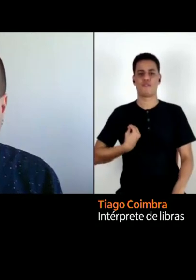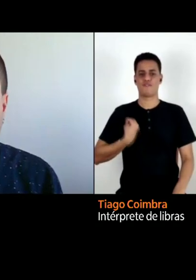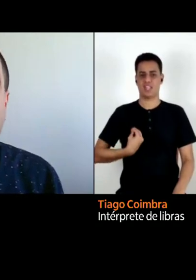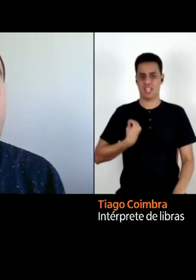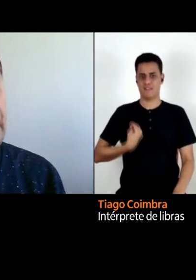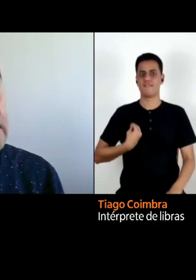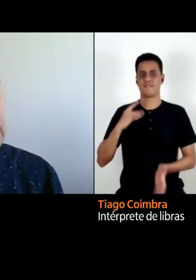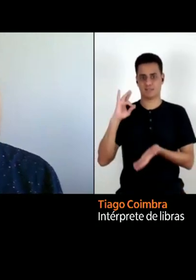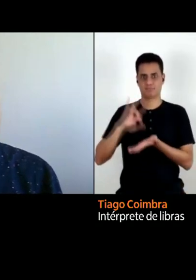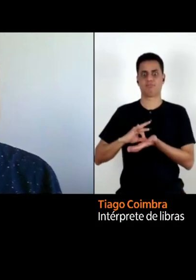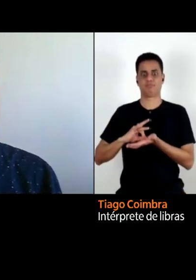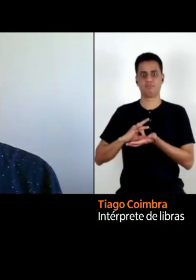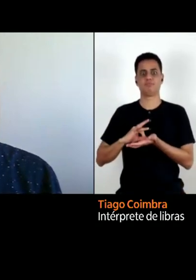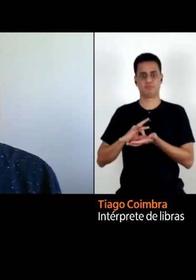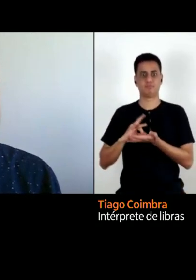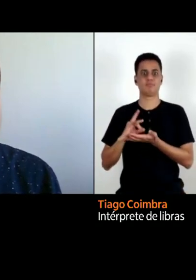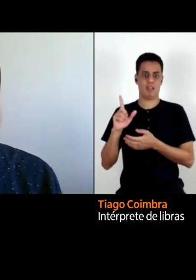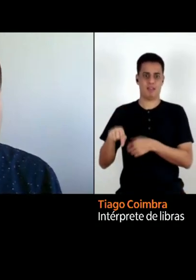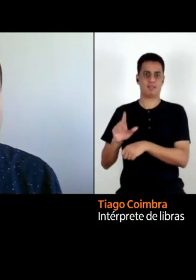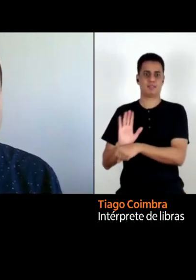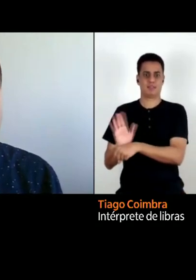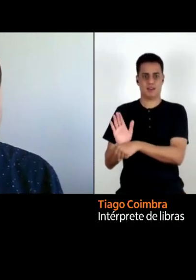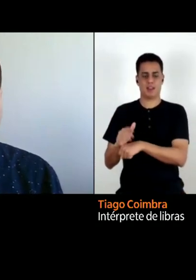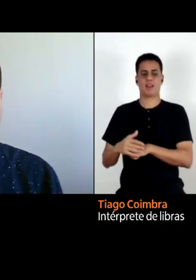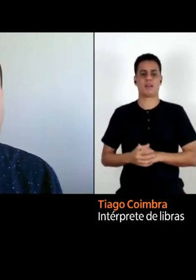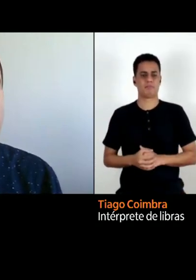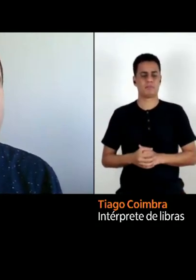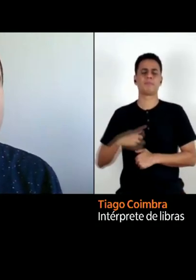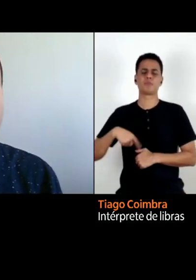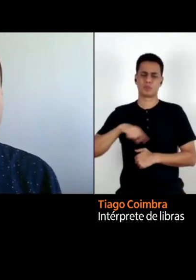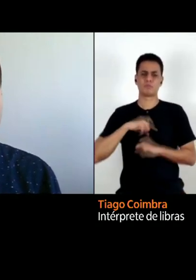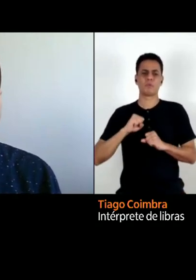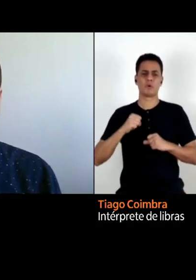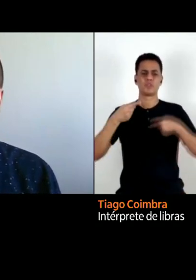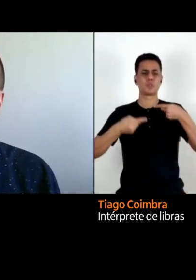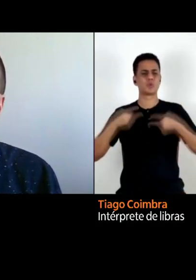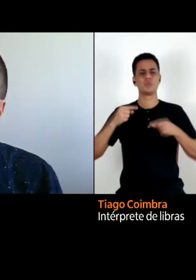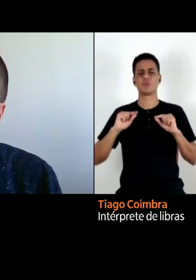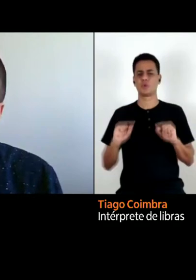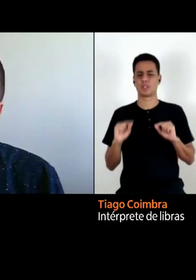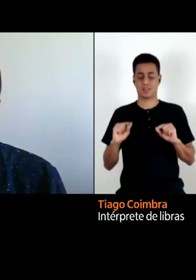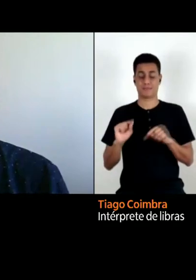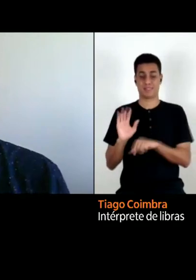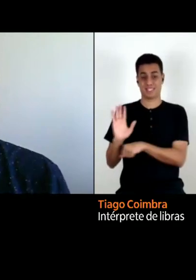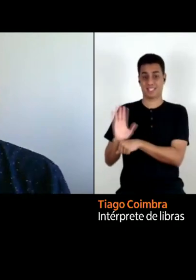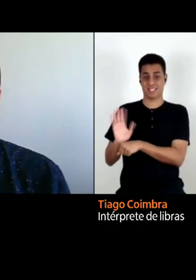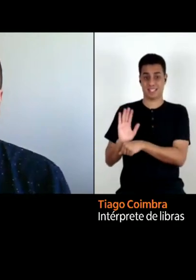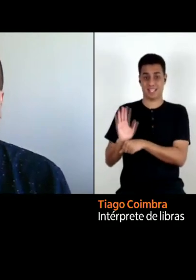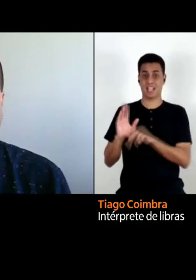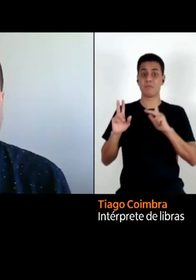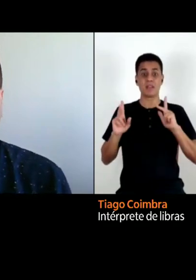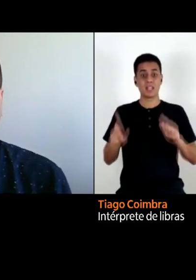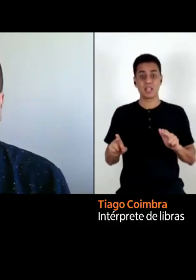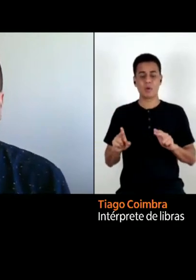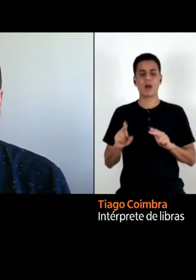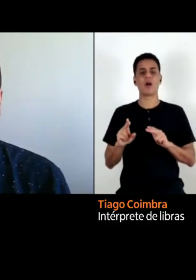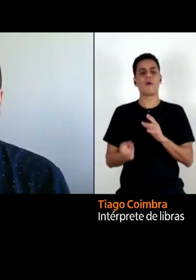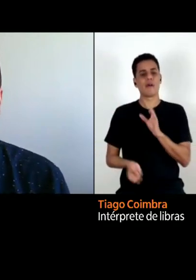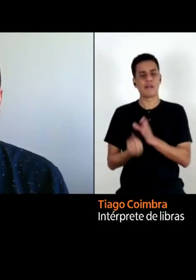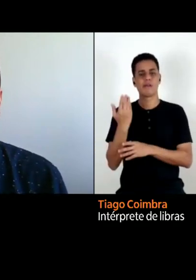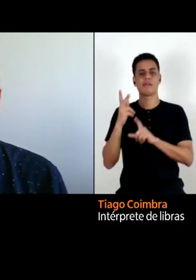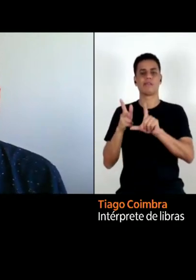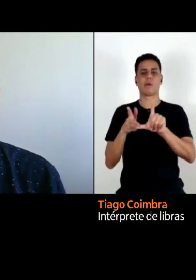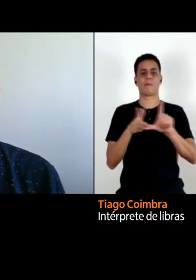Podemos dizer, mesmo que discutivelmente, que o cinema começou como documentário, a se tomar a